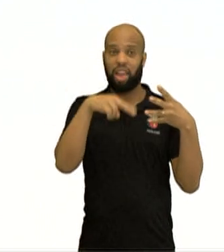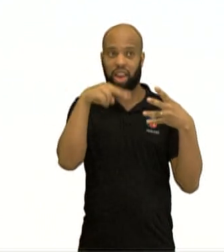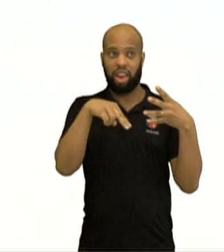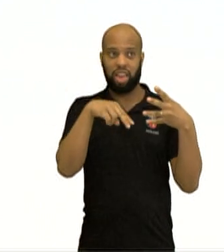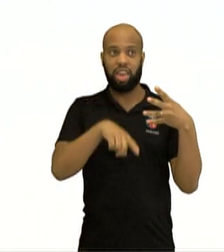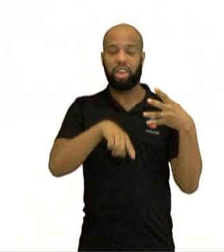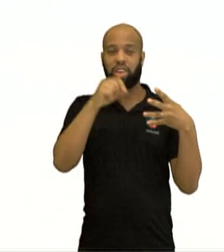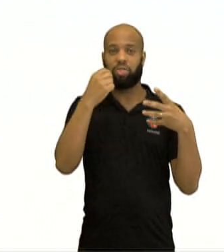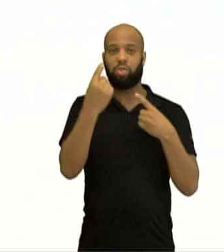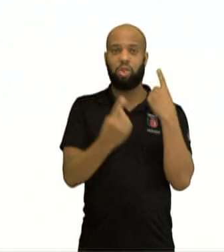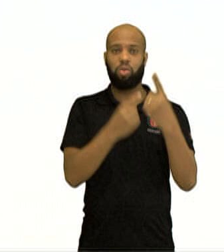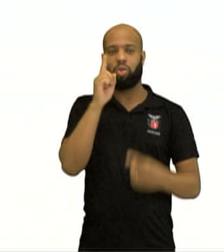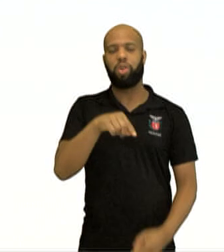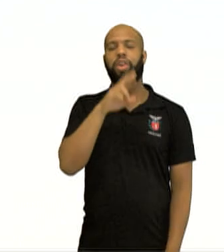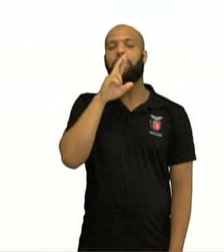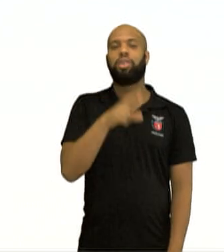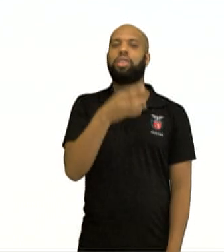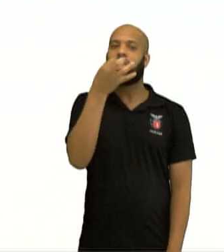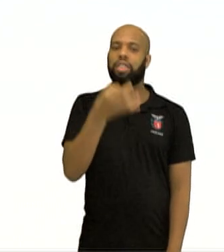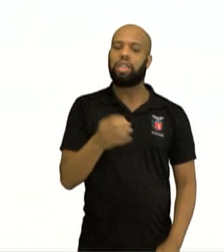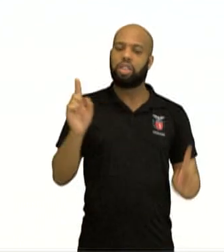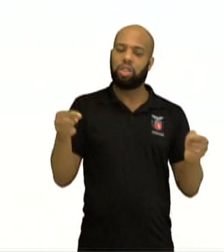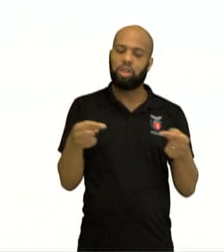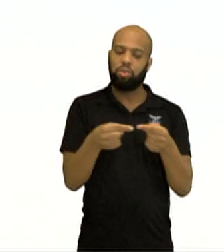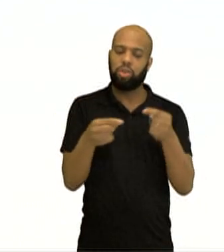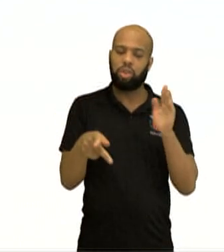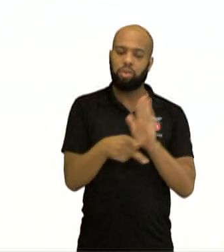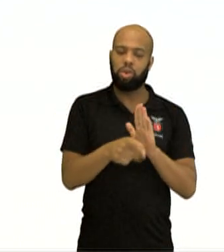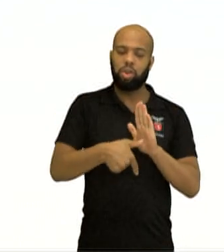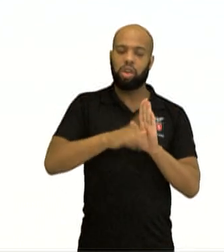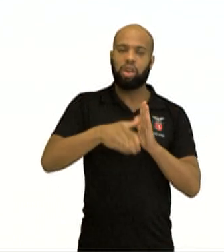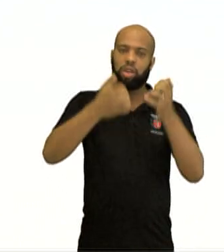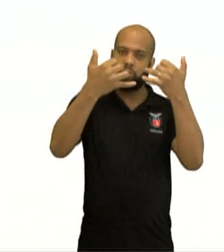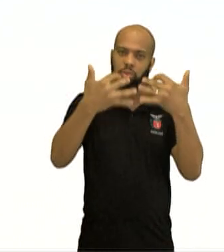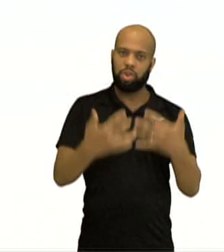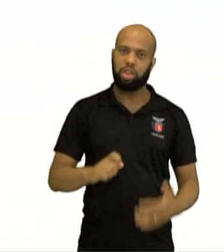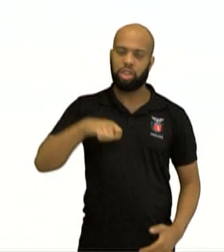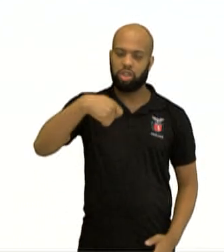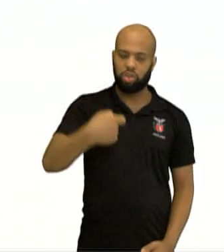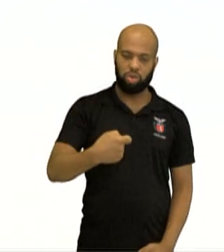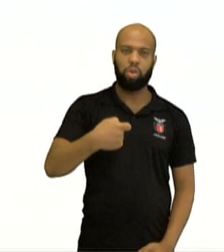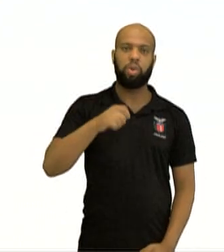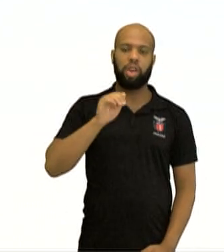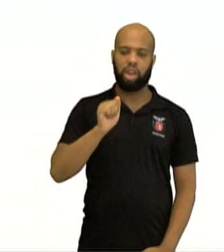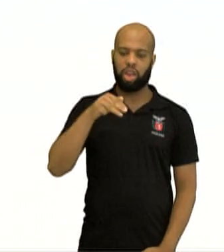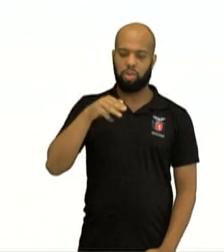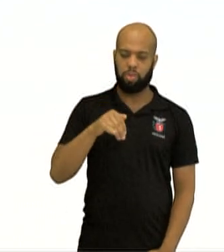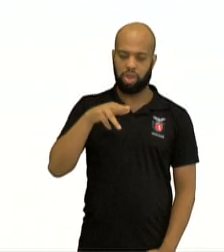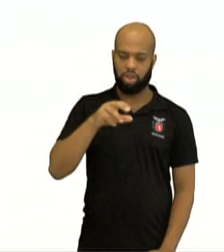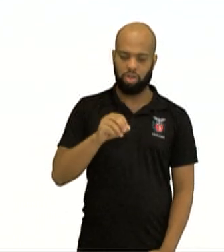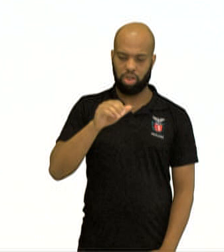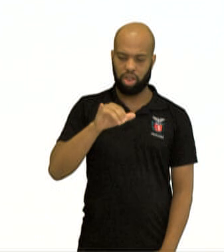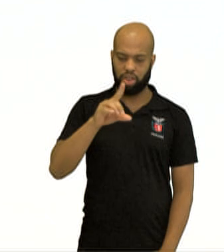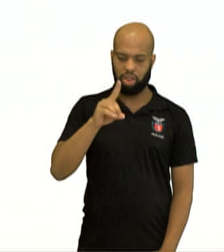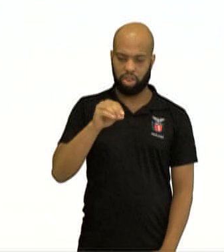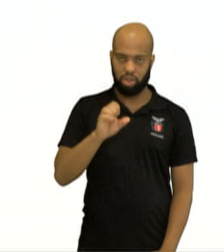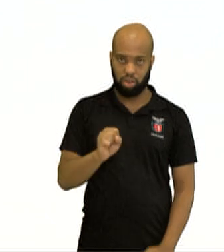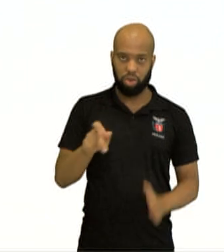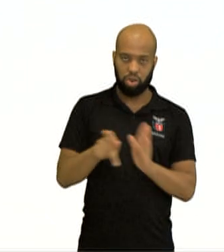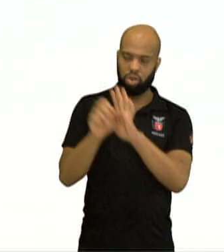monômeros construtores de proteínas. Letra C, moléculas básicas para a atividade da maioria das